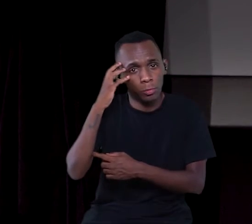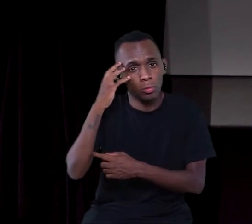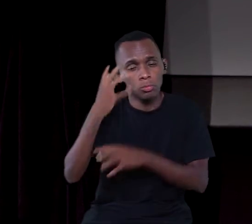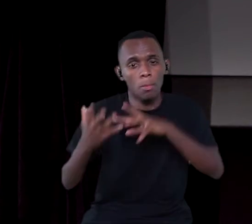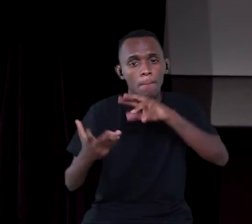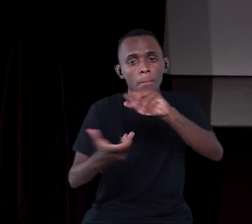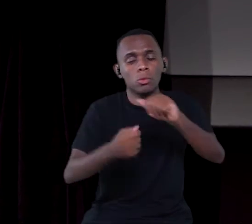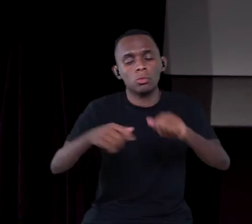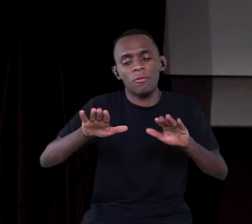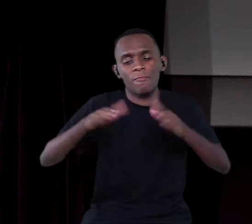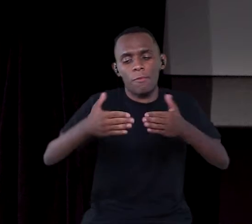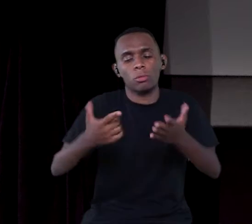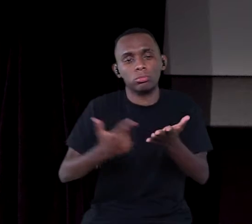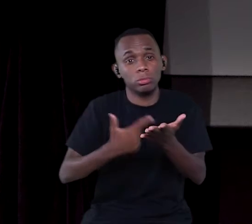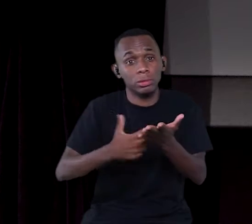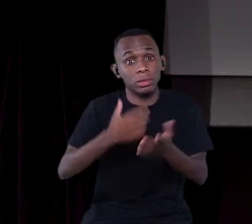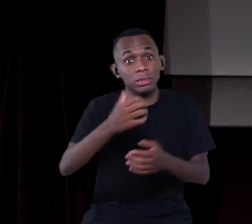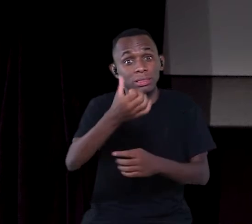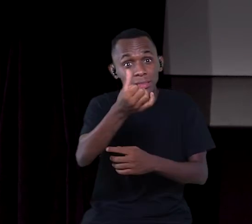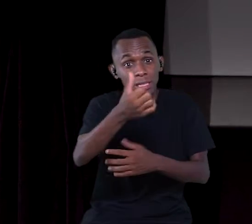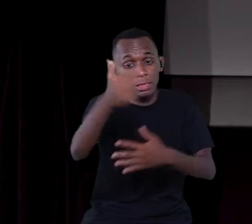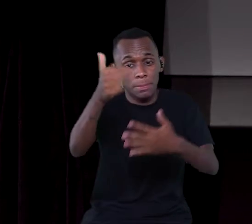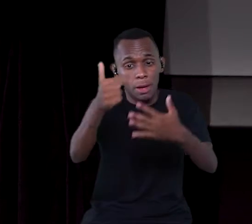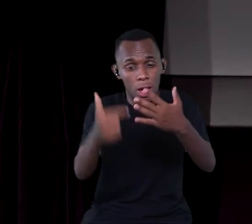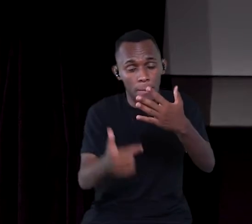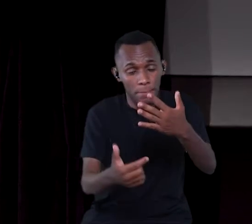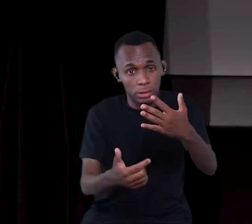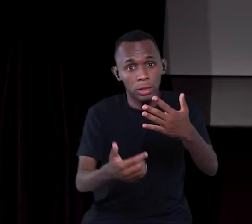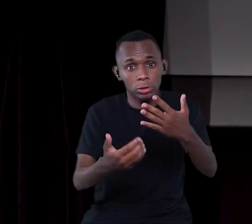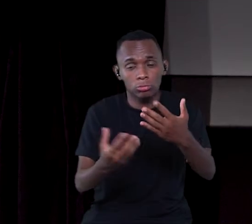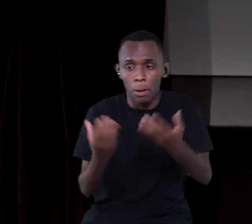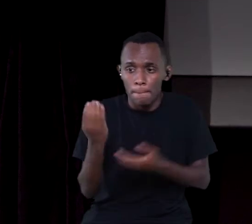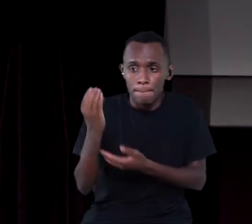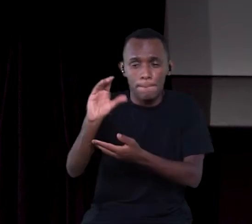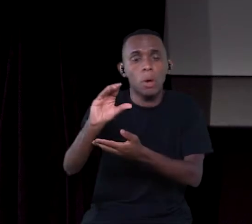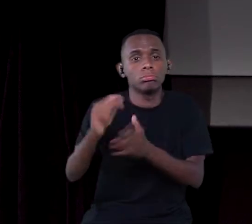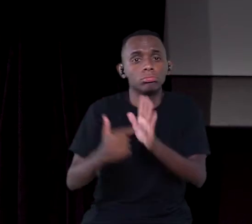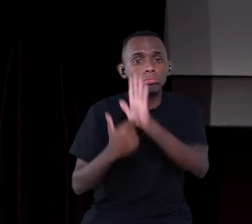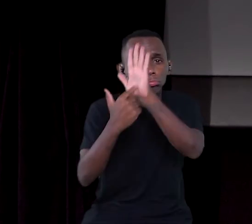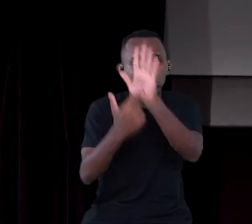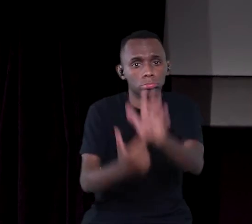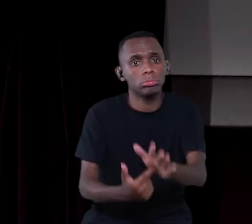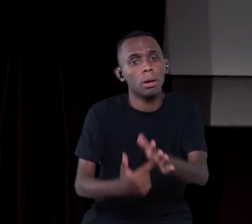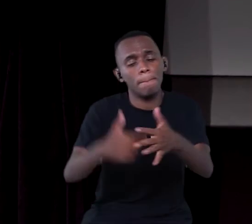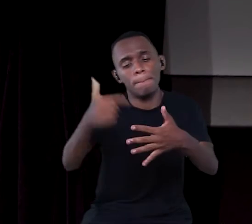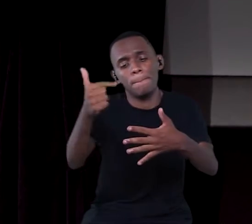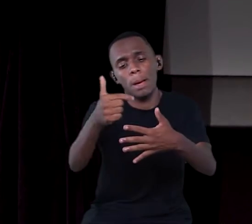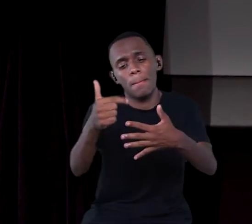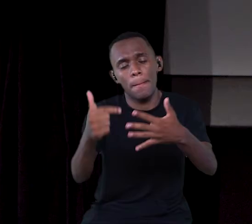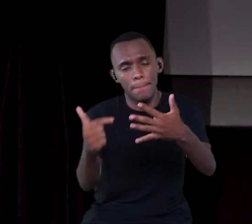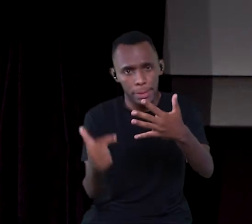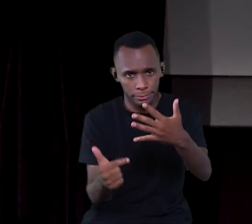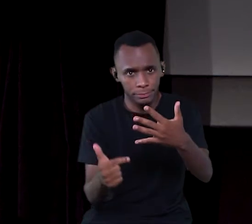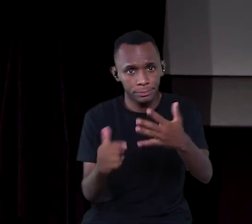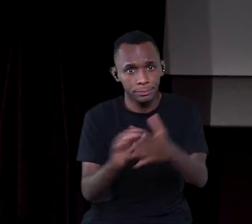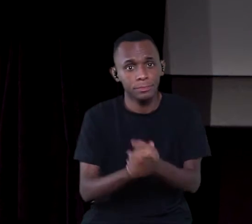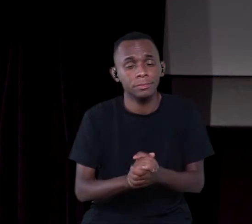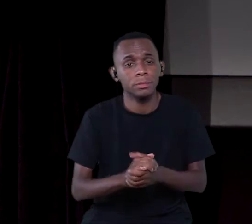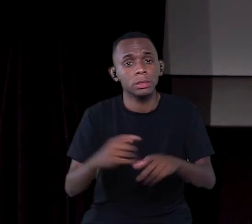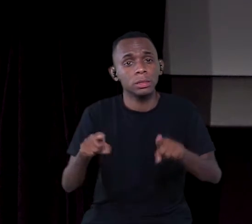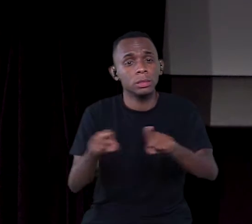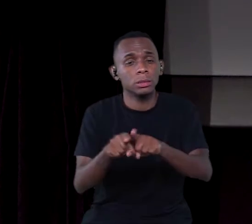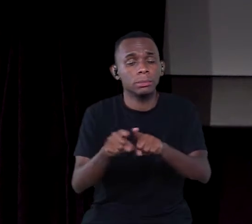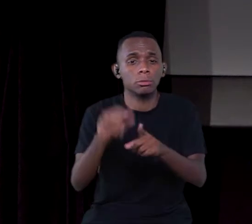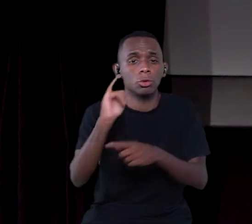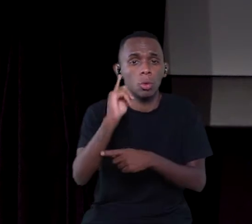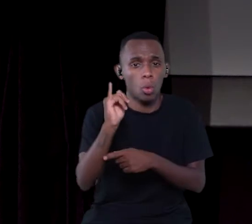Mundo Livro. Tem 6 livros publicados, entre eles o infantil O Menino, o Assovio e a Encruzilhada, e de